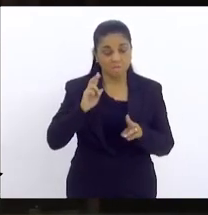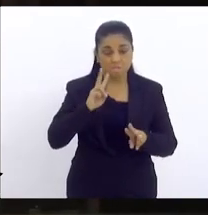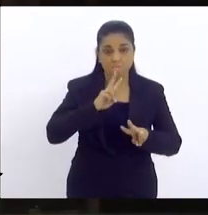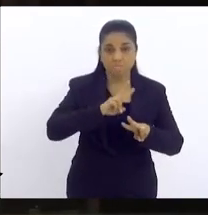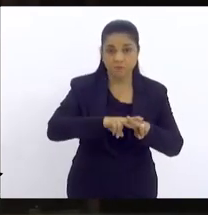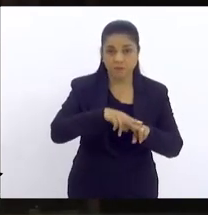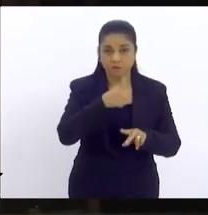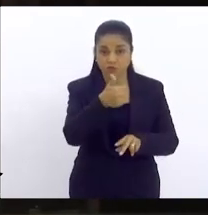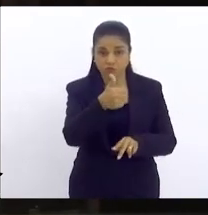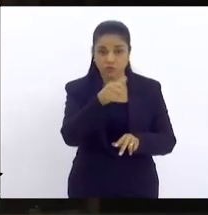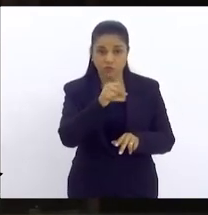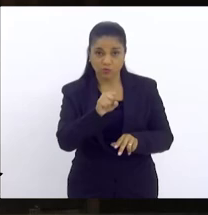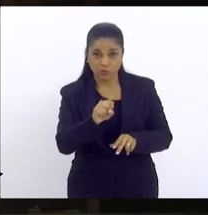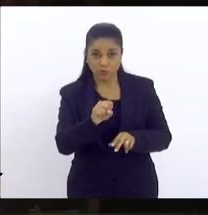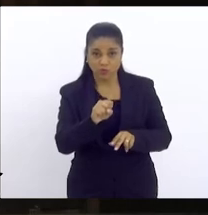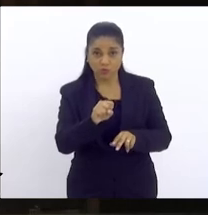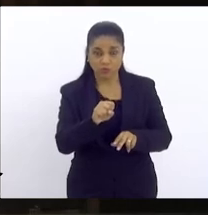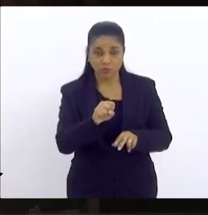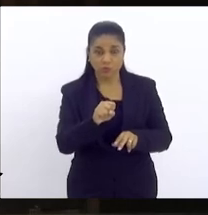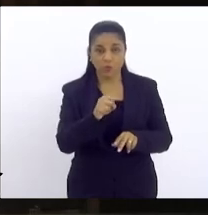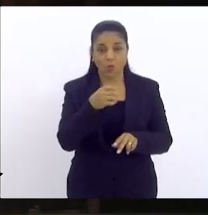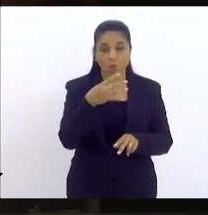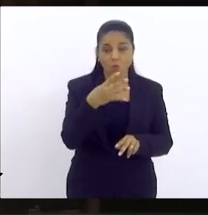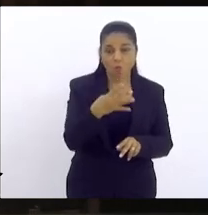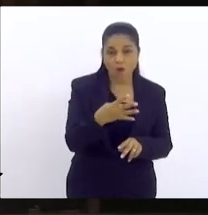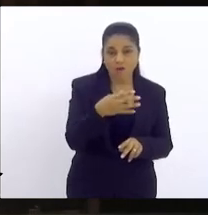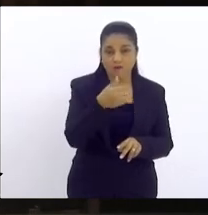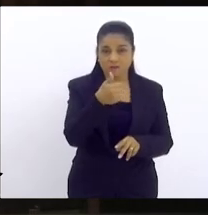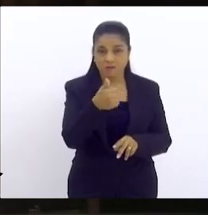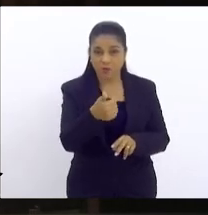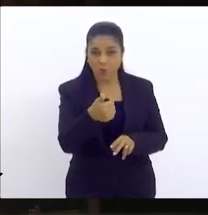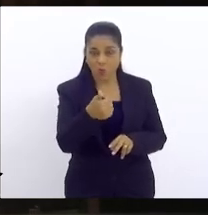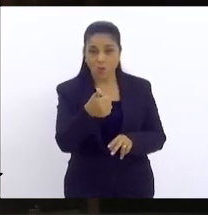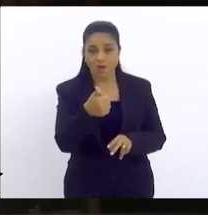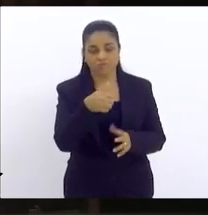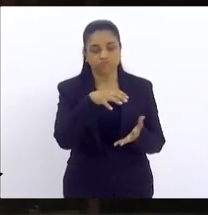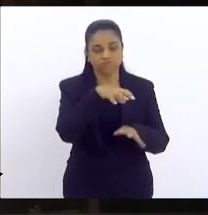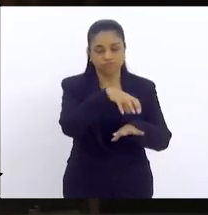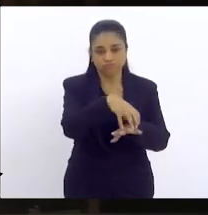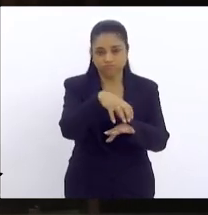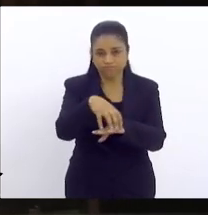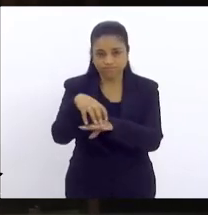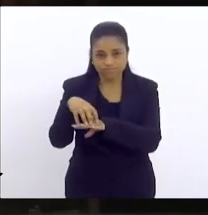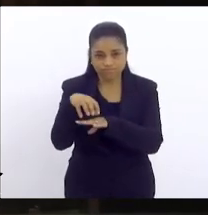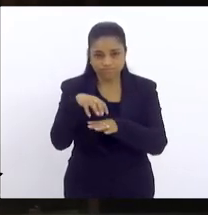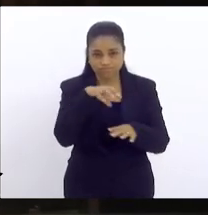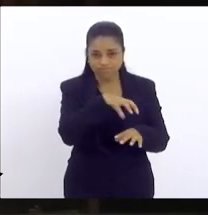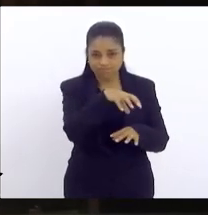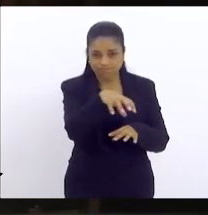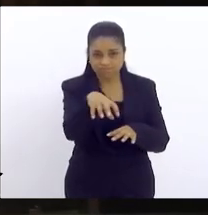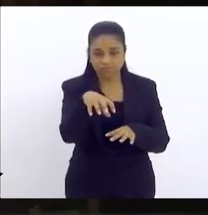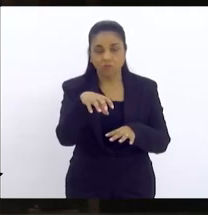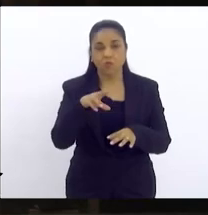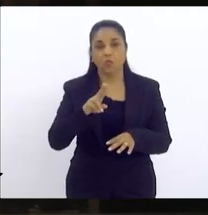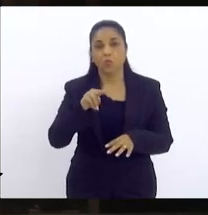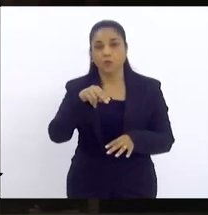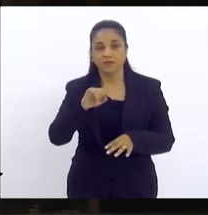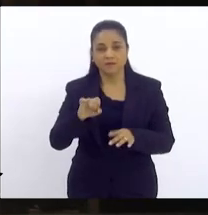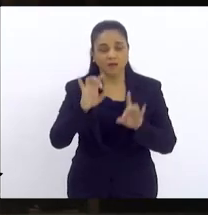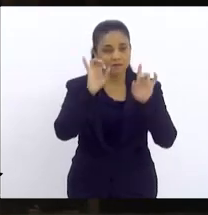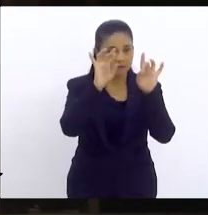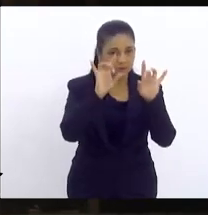são 41 unidades convencionais mais as unidades especiais ou seja